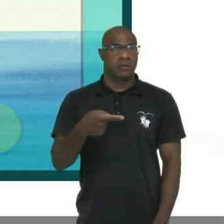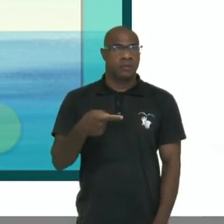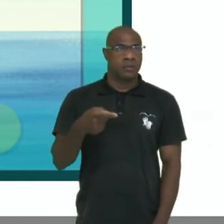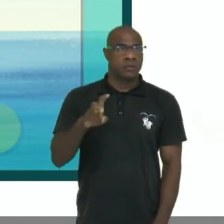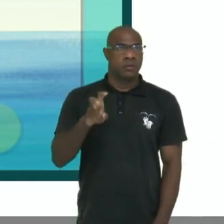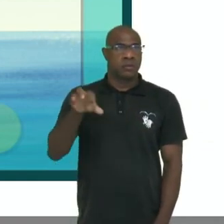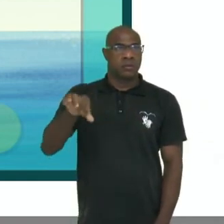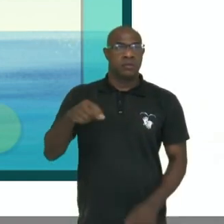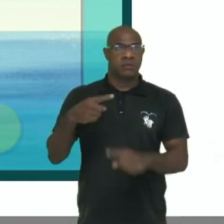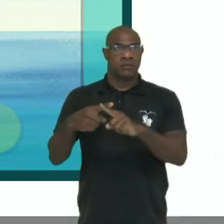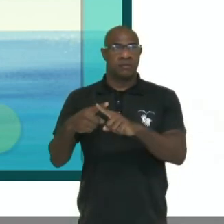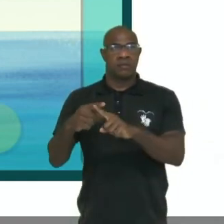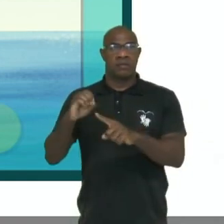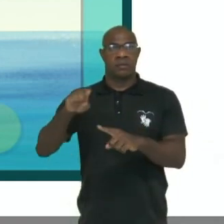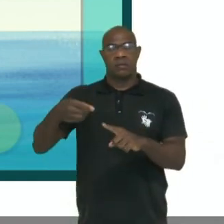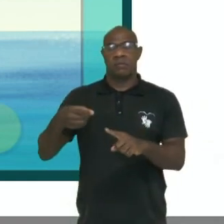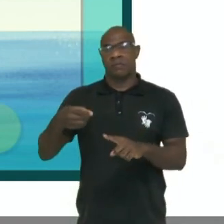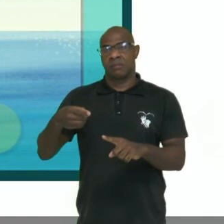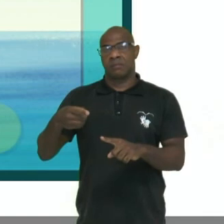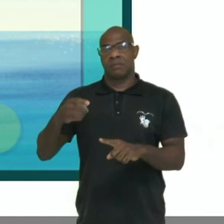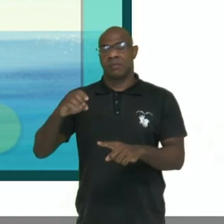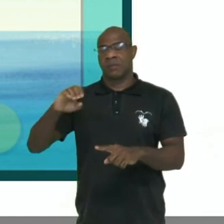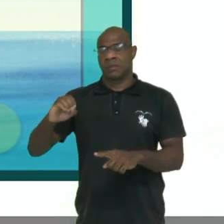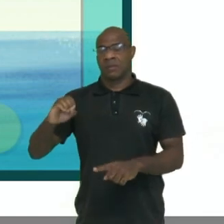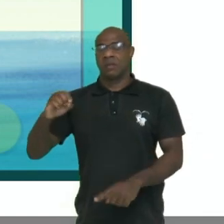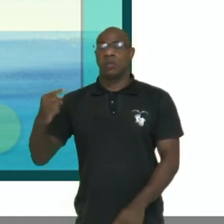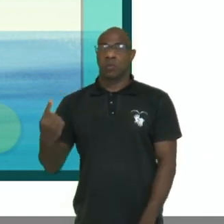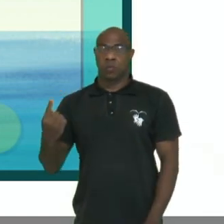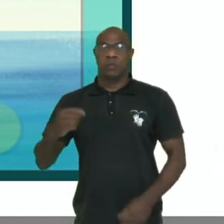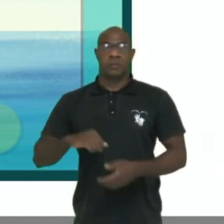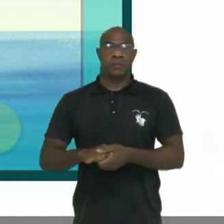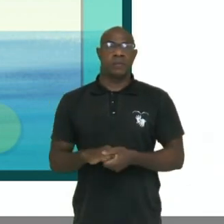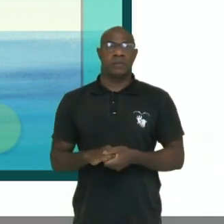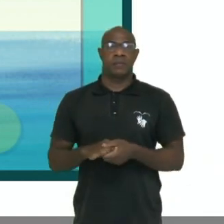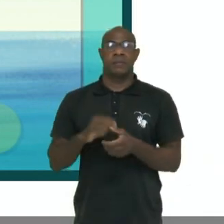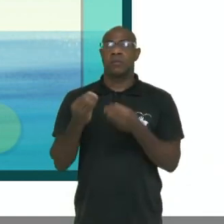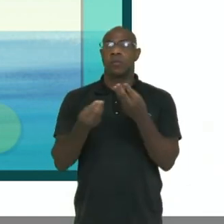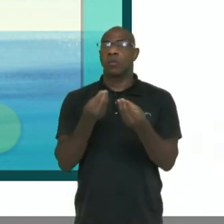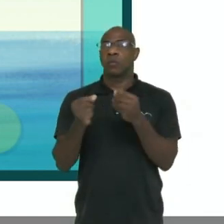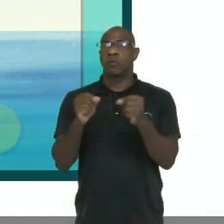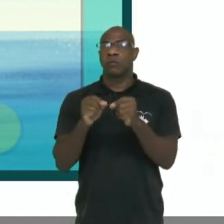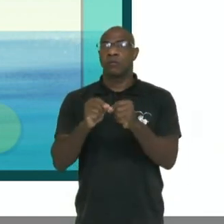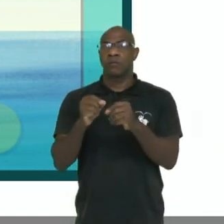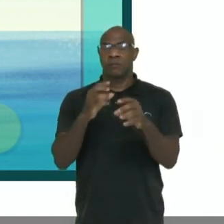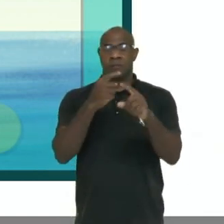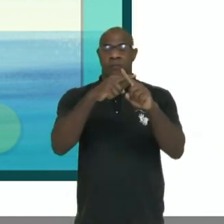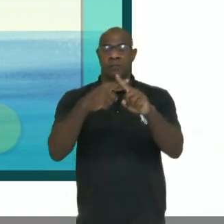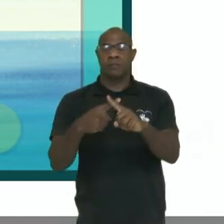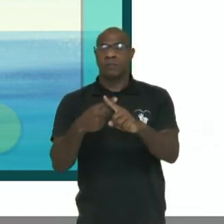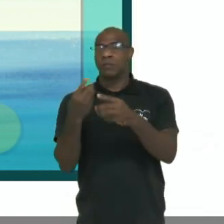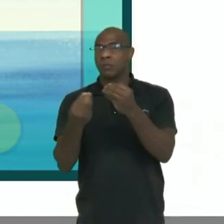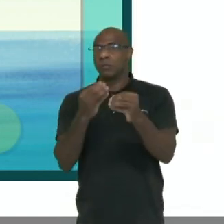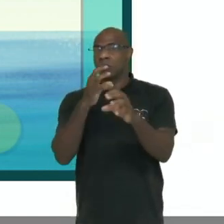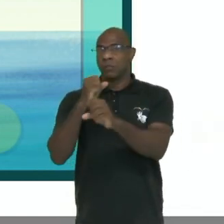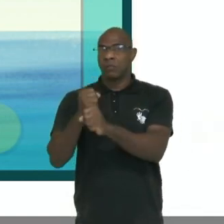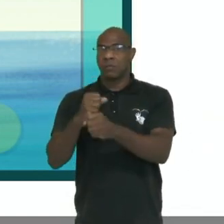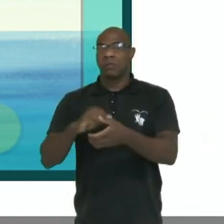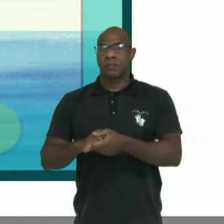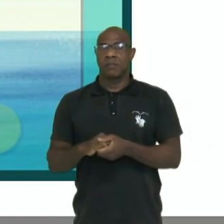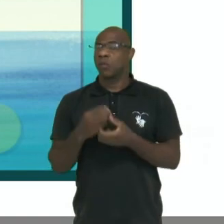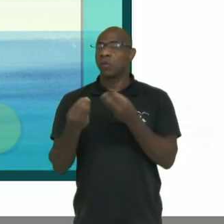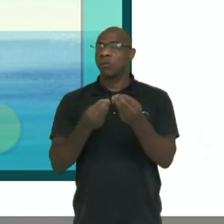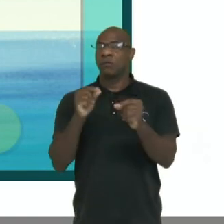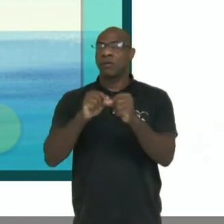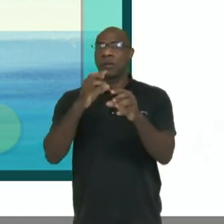42,59 vezes 0,01. Aí, quando nós vamos fazer essa multiplicação, como que nós podemos